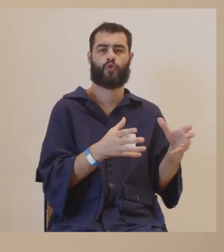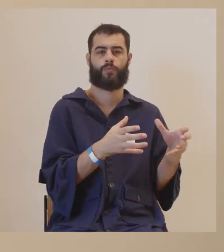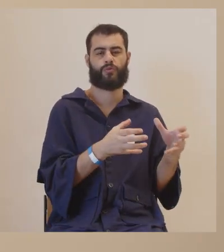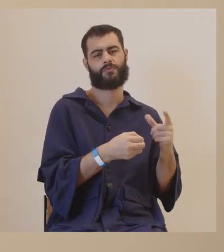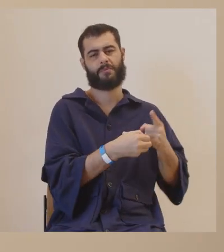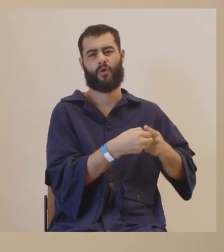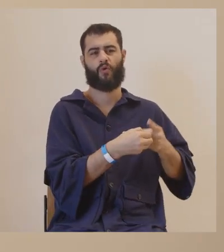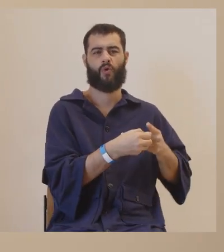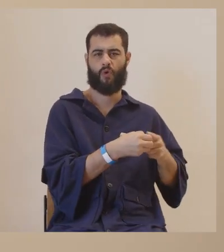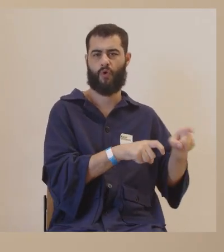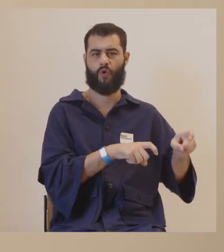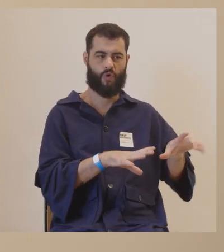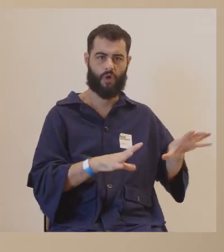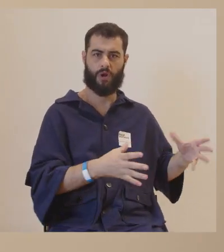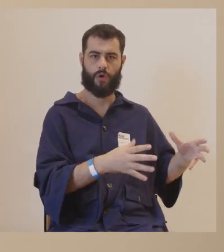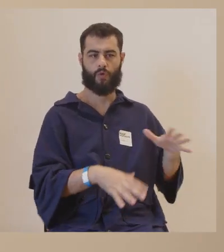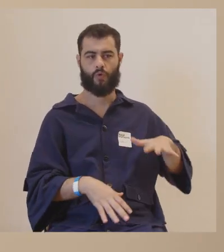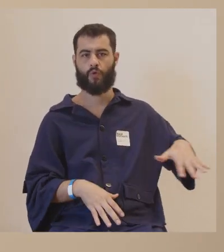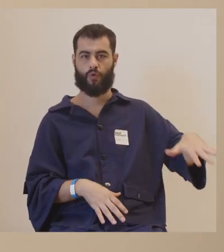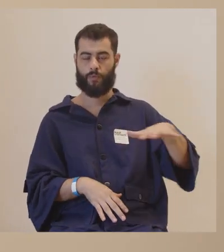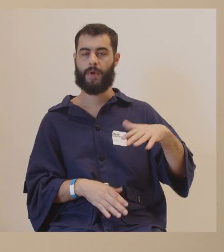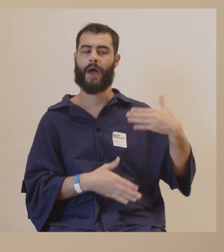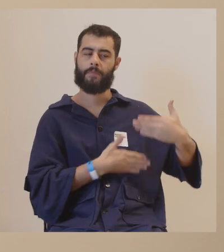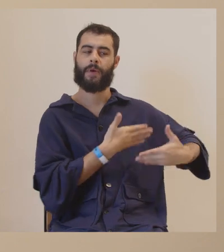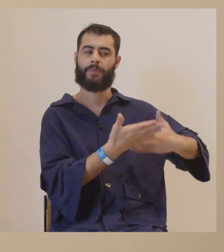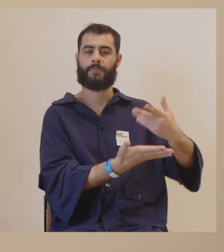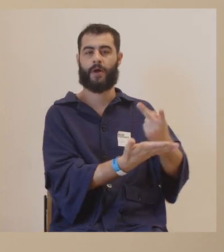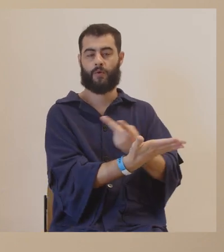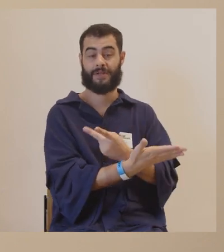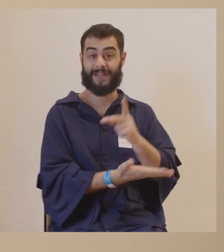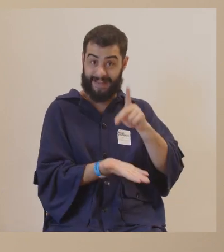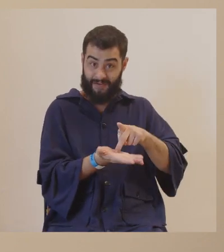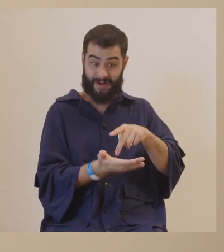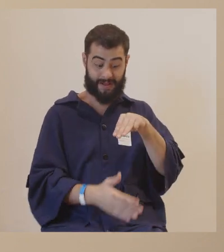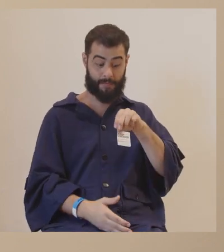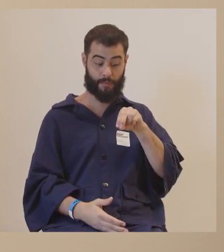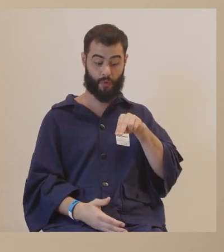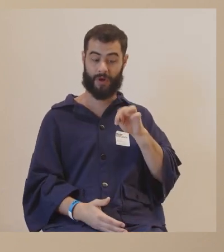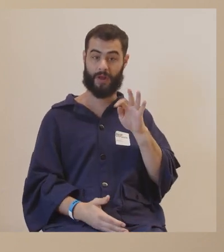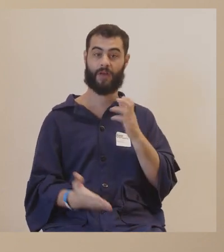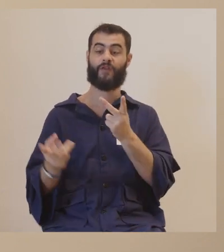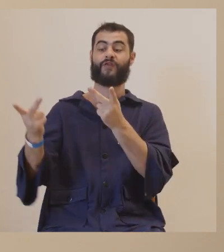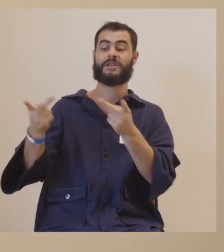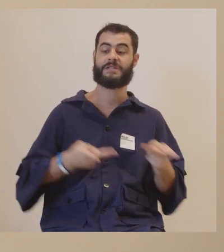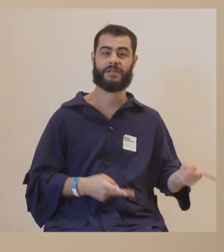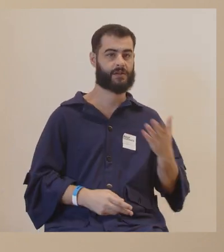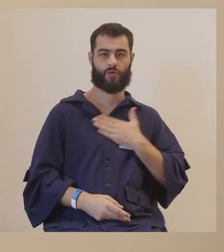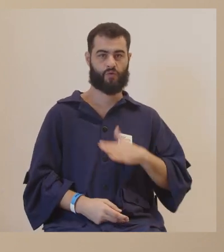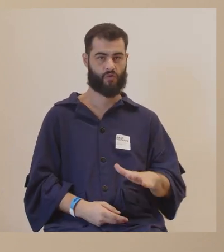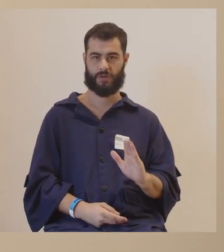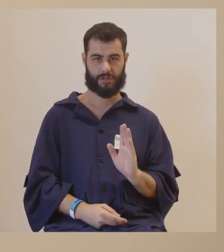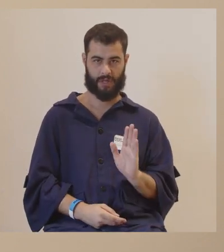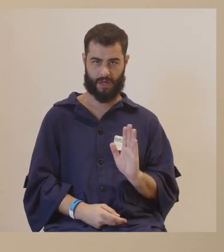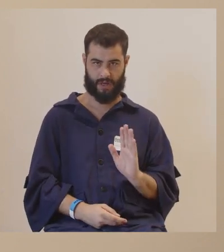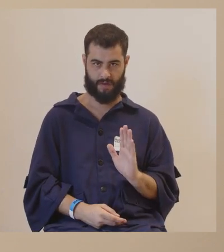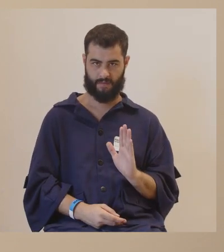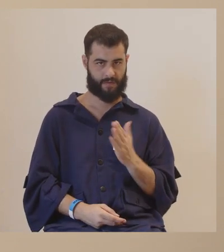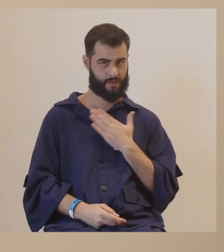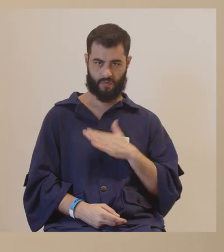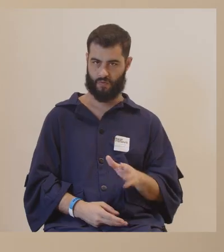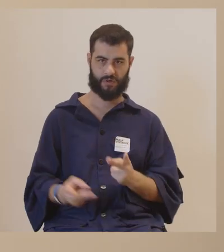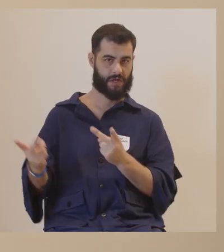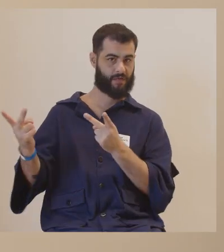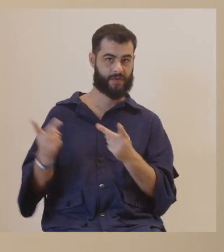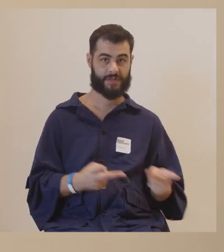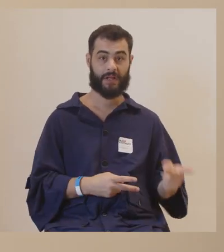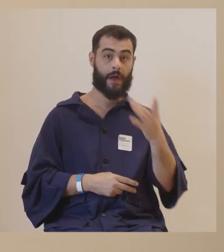esses episódios de que eles, quer dizer, o Monet não recebia ninguém, né, não gostava de receber ninguém, ele não teve propriamente